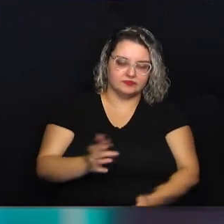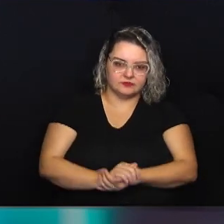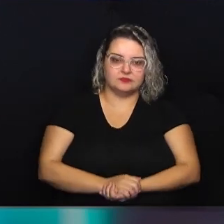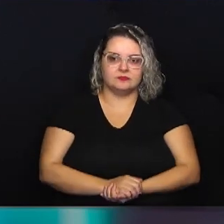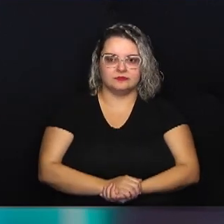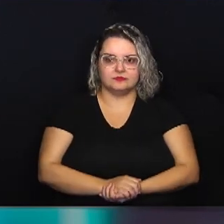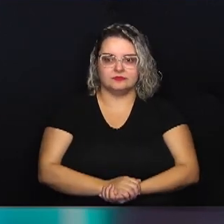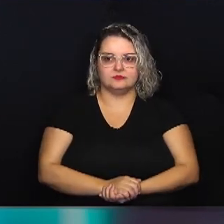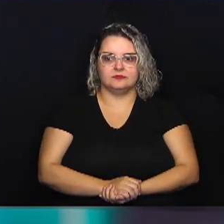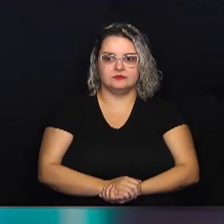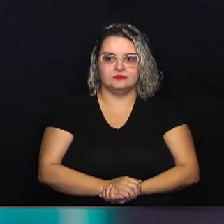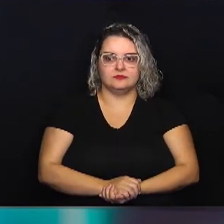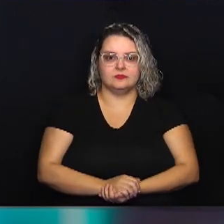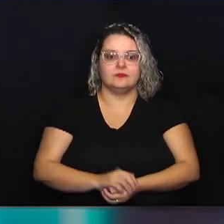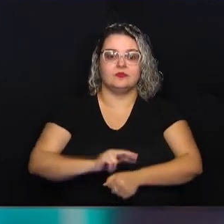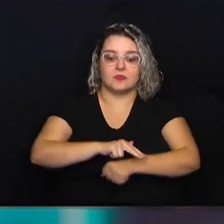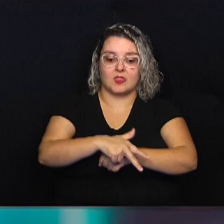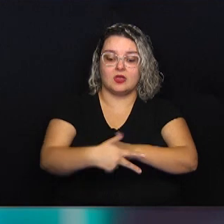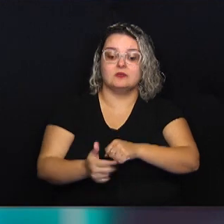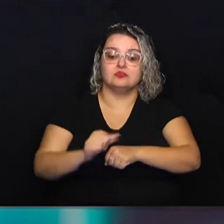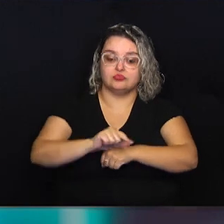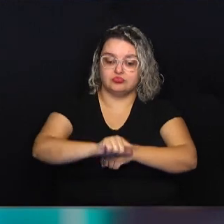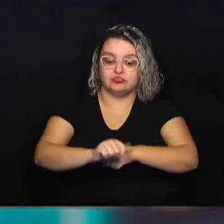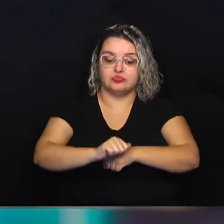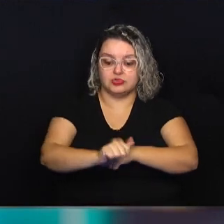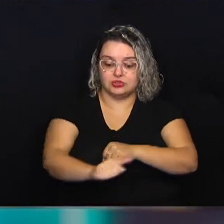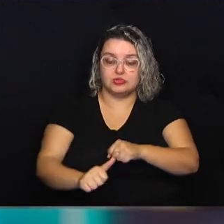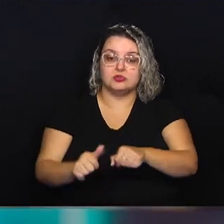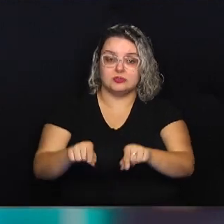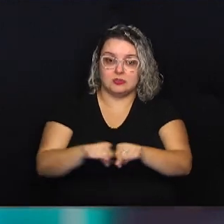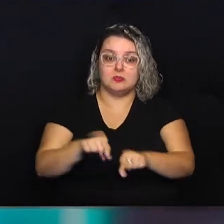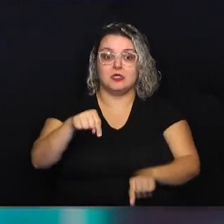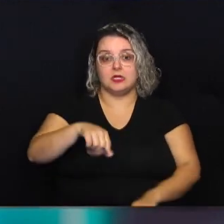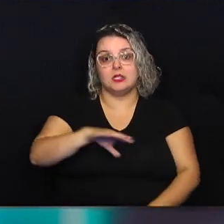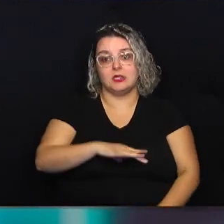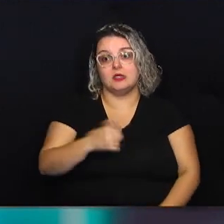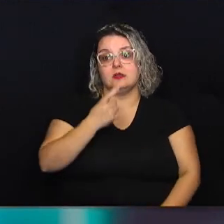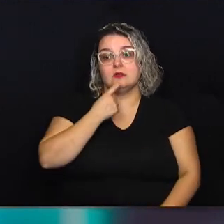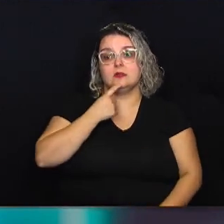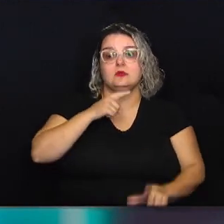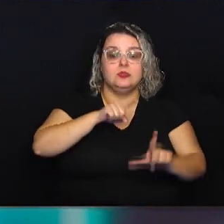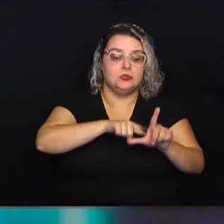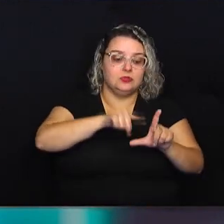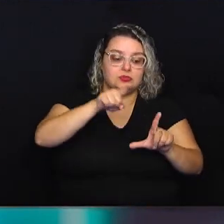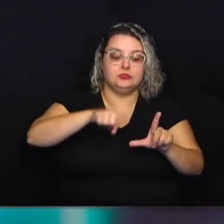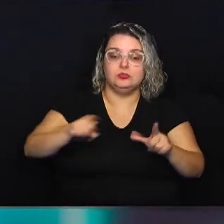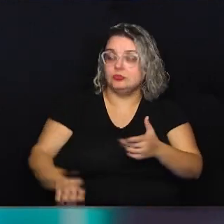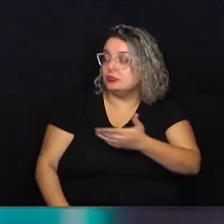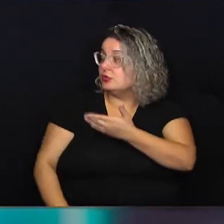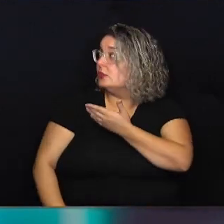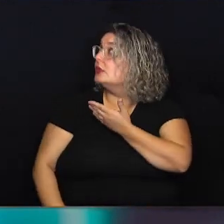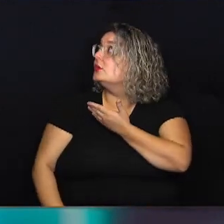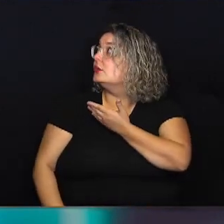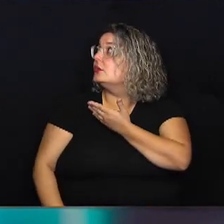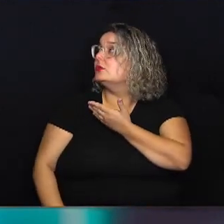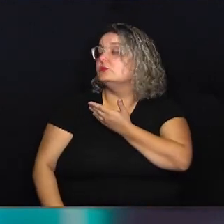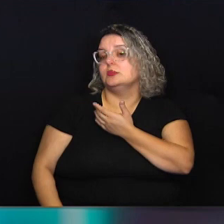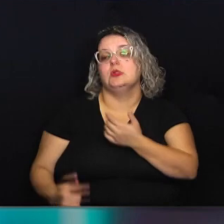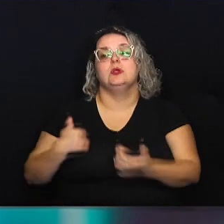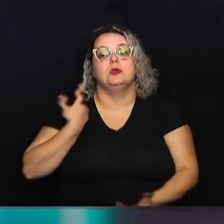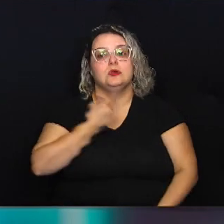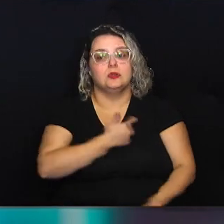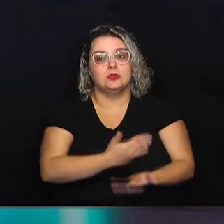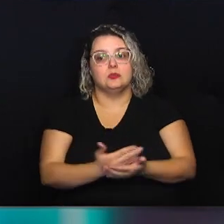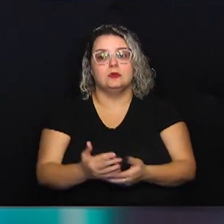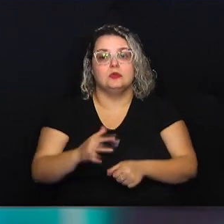de chikungunya também. E aqui em Campinas, esse gráfico aqui, ele mostra que a gente entrou em epidemia. O que